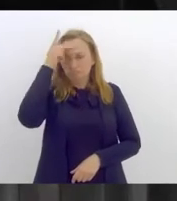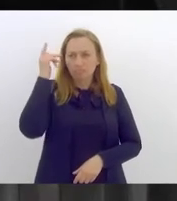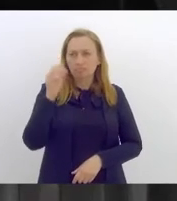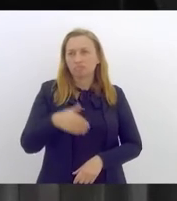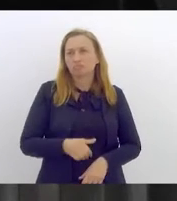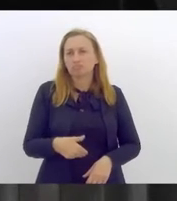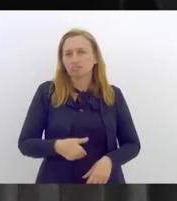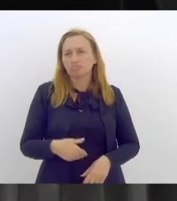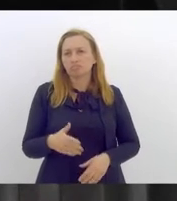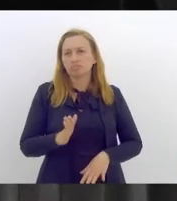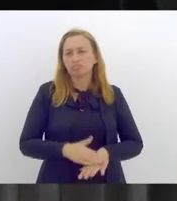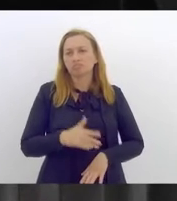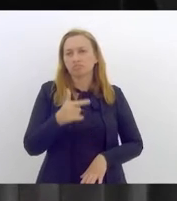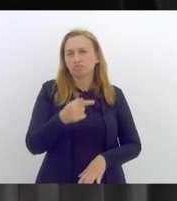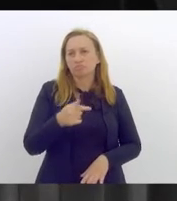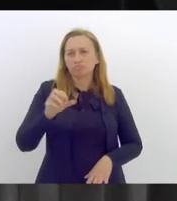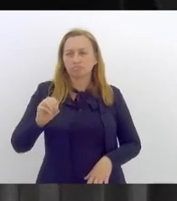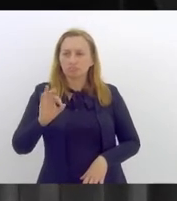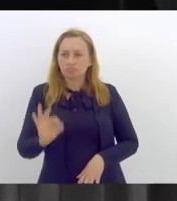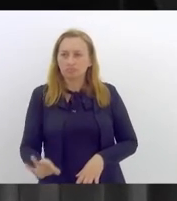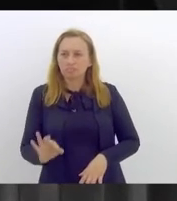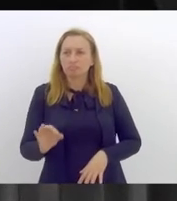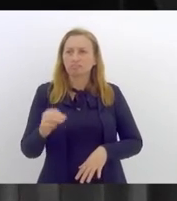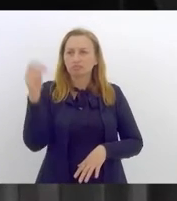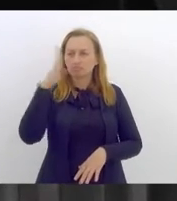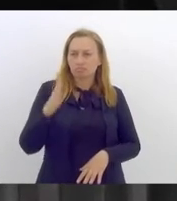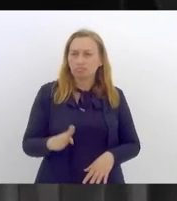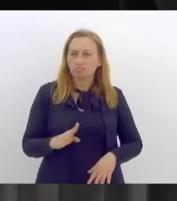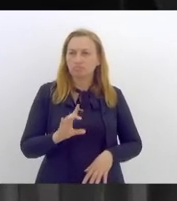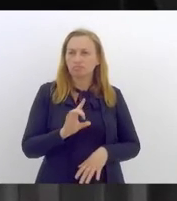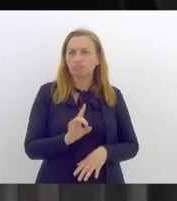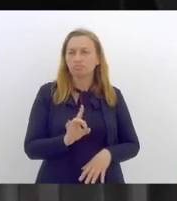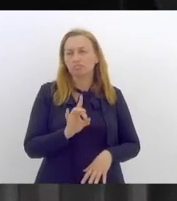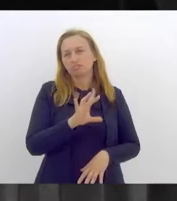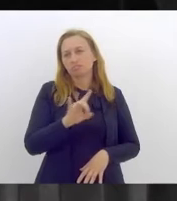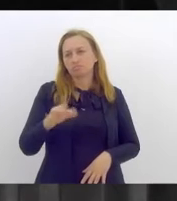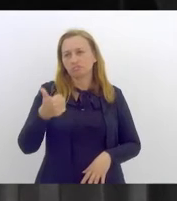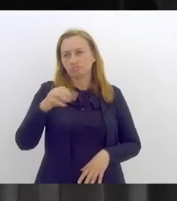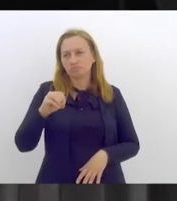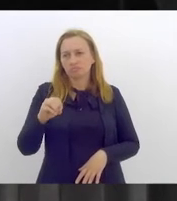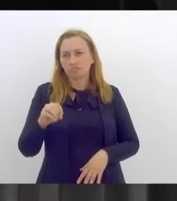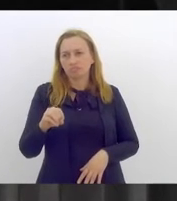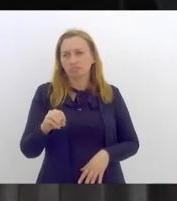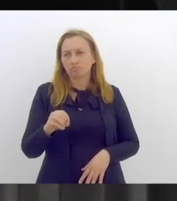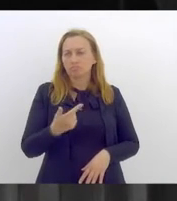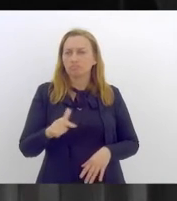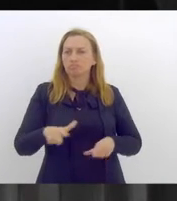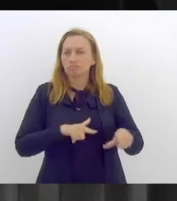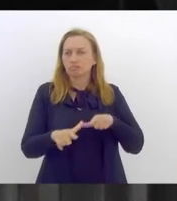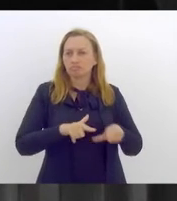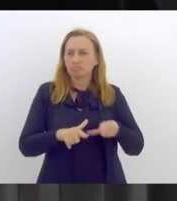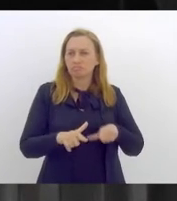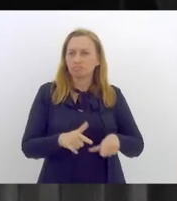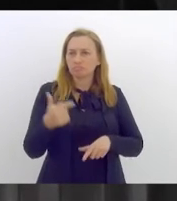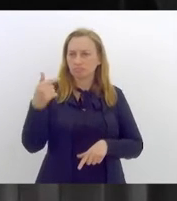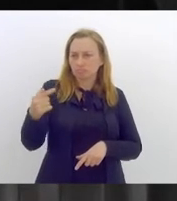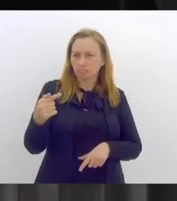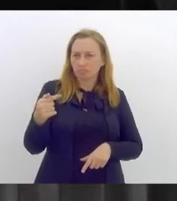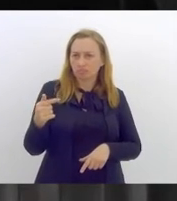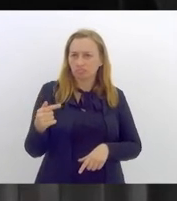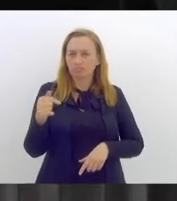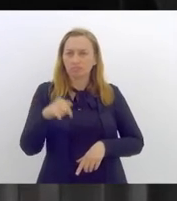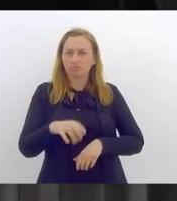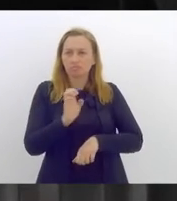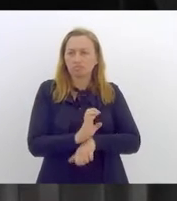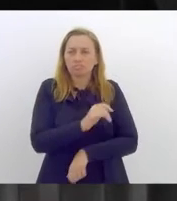que ainda tem mais de 70% dos brasileiros, de cada 10 brasileiros desempregados, 7 estão aqui no